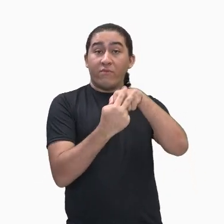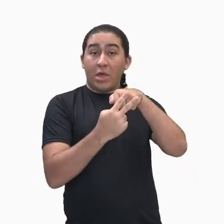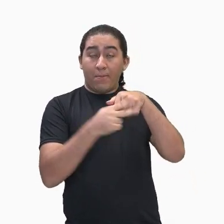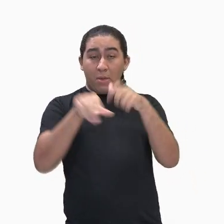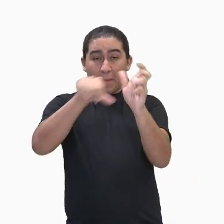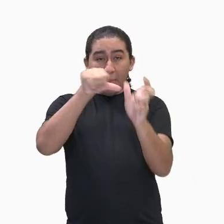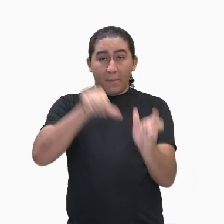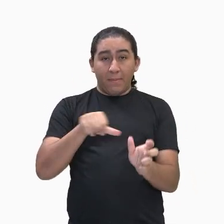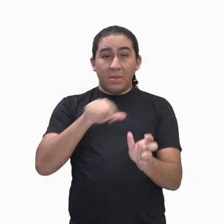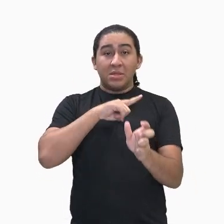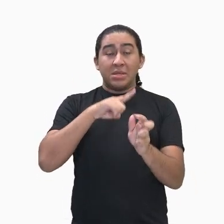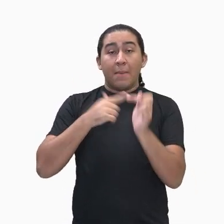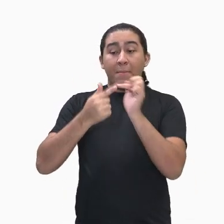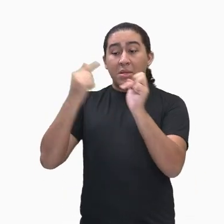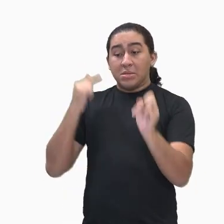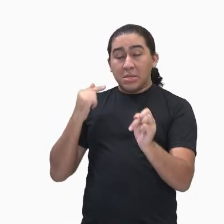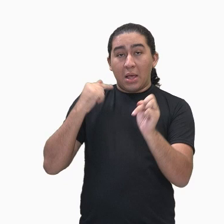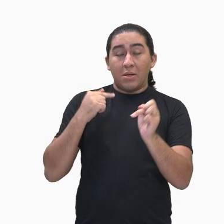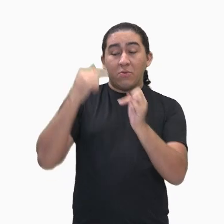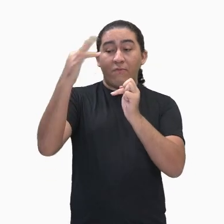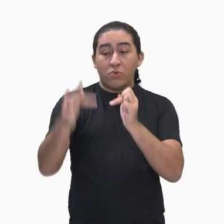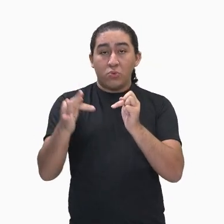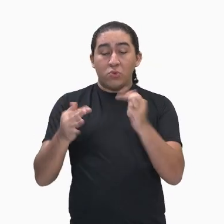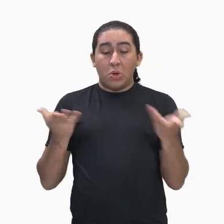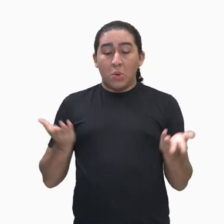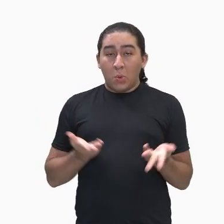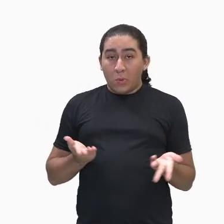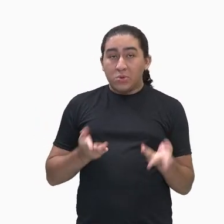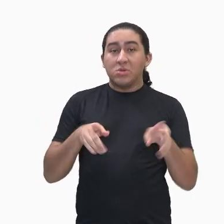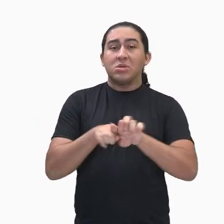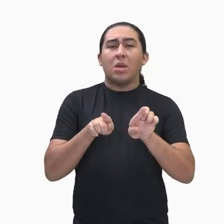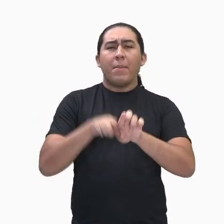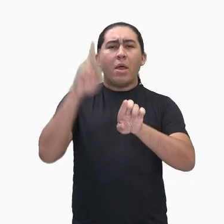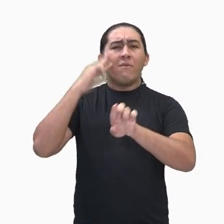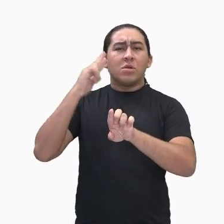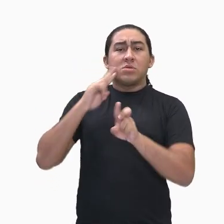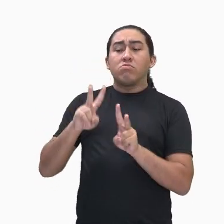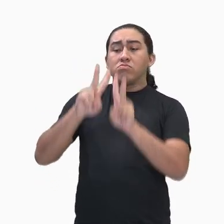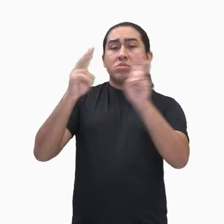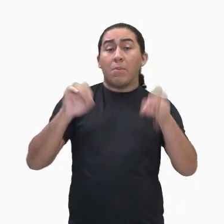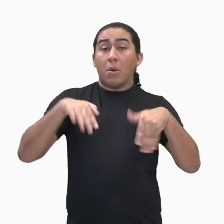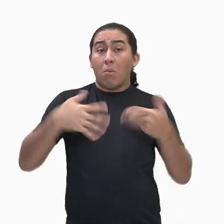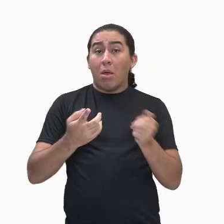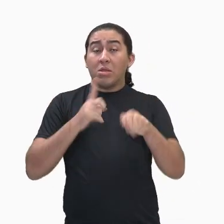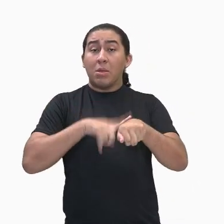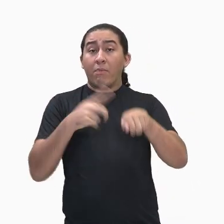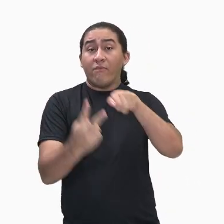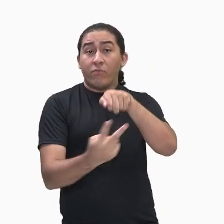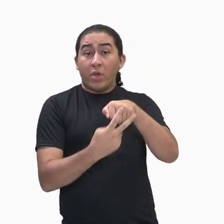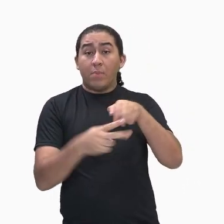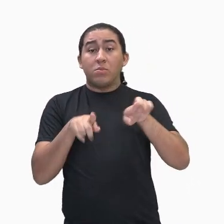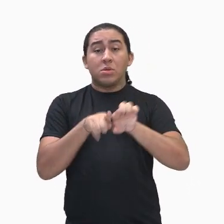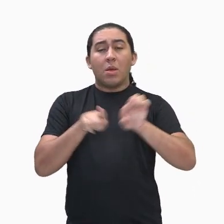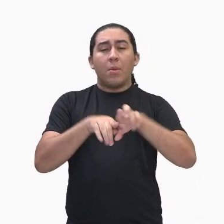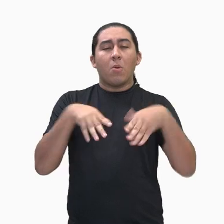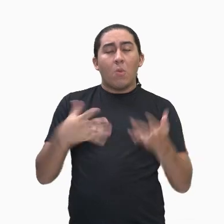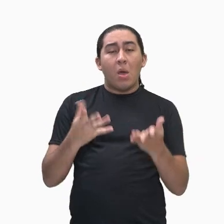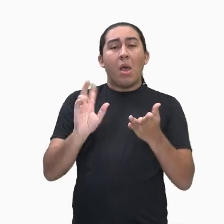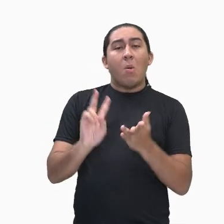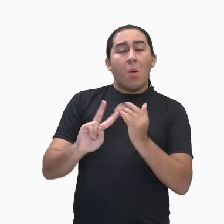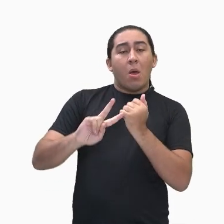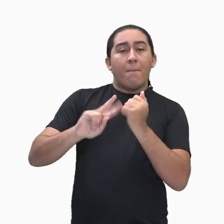verbais, pretérito, presente e futuro, reflexão acerca dos tempos verbais e os efeitos de